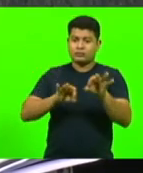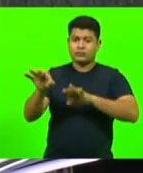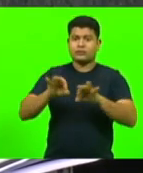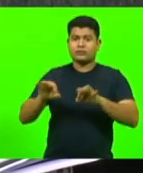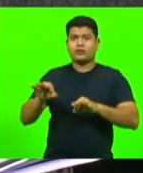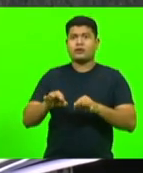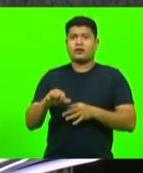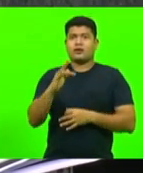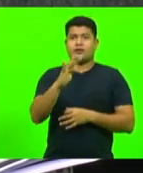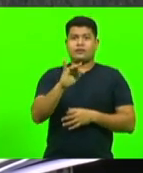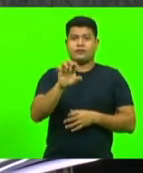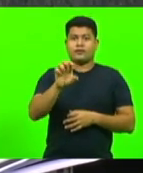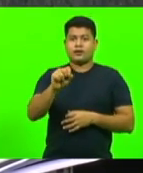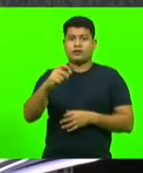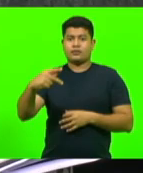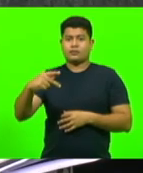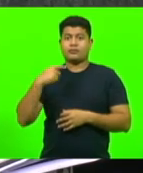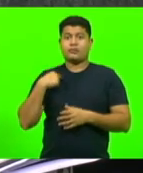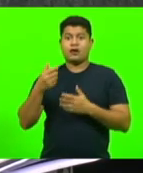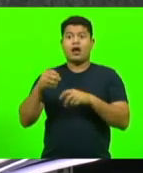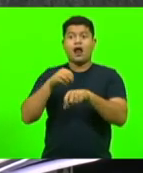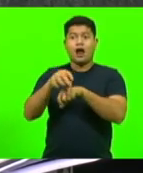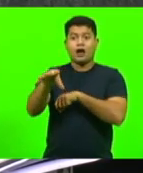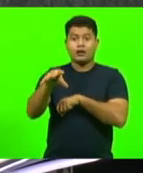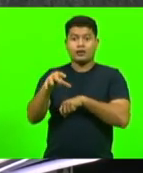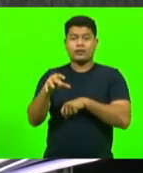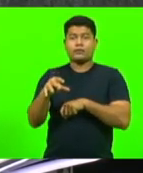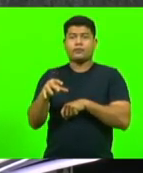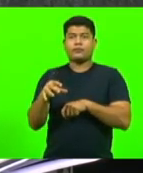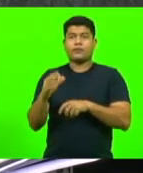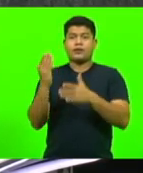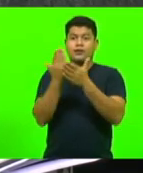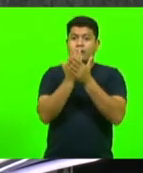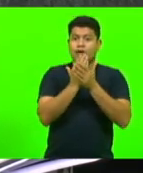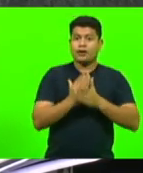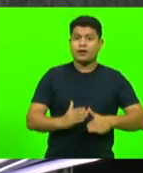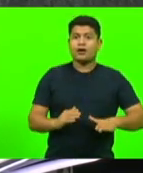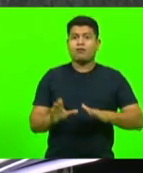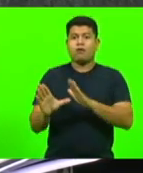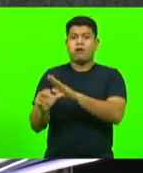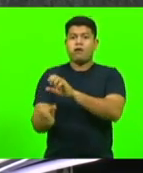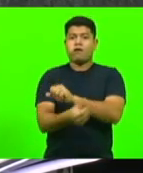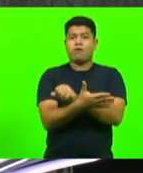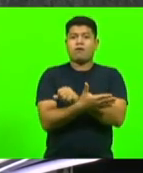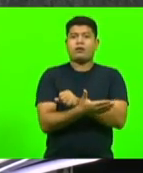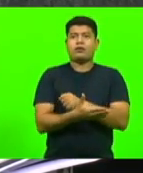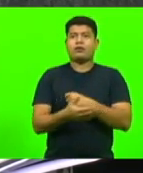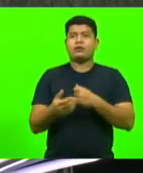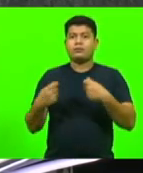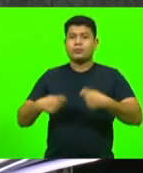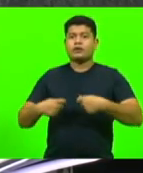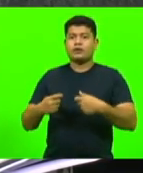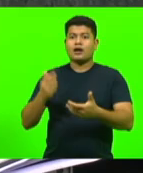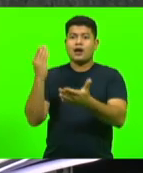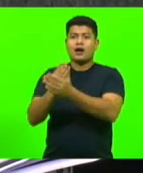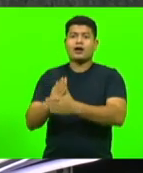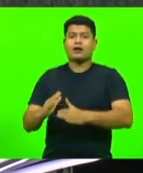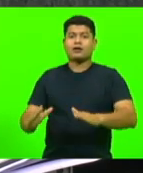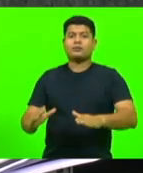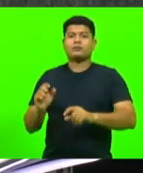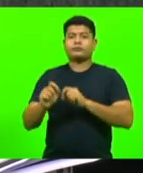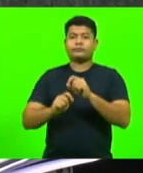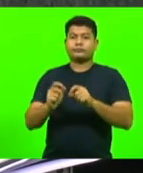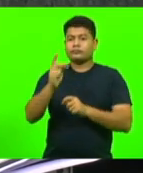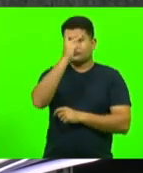instituição Fiesp onde ela sugere que para se eliminar a corrupção a gente tem que eliminar as